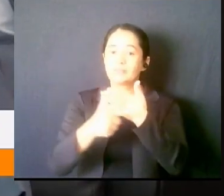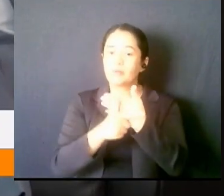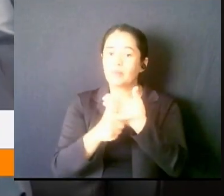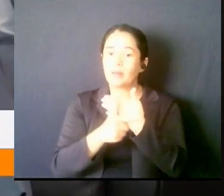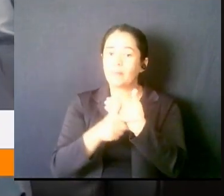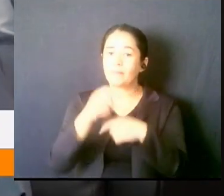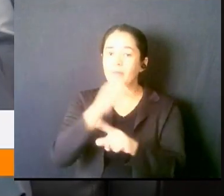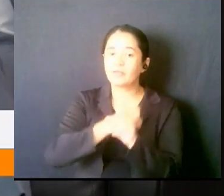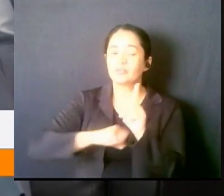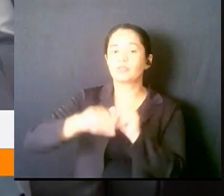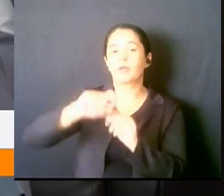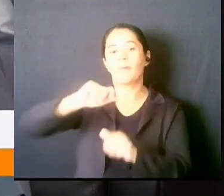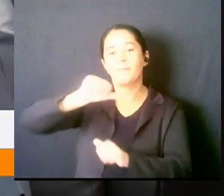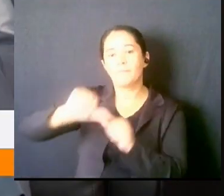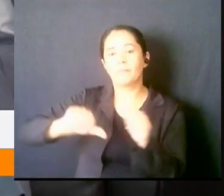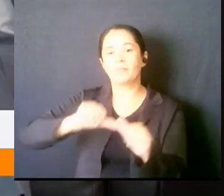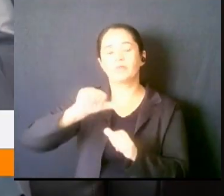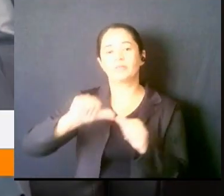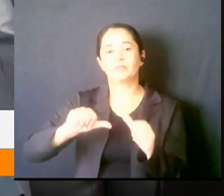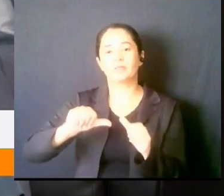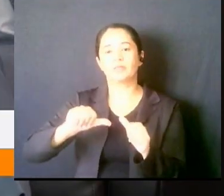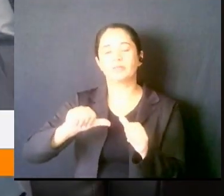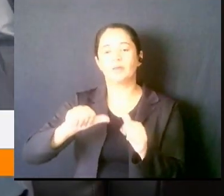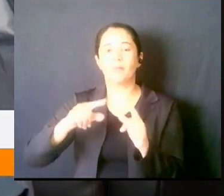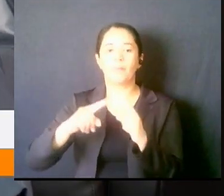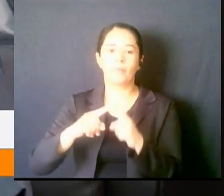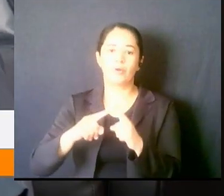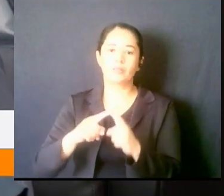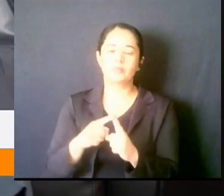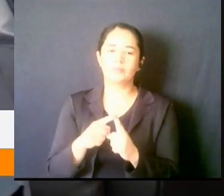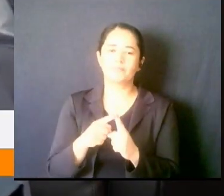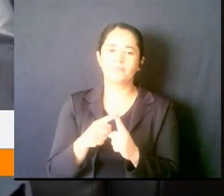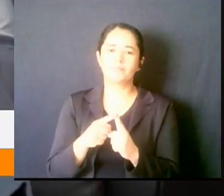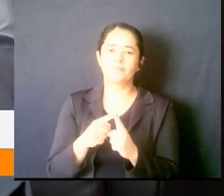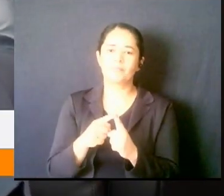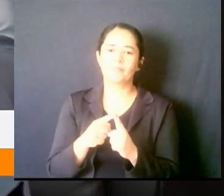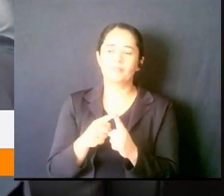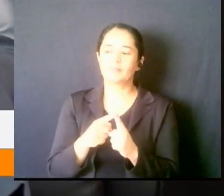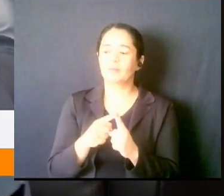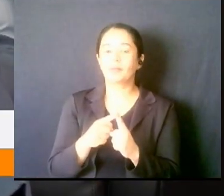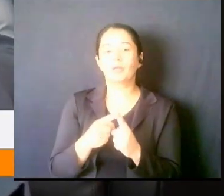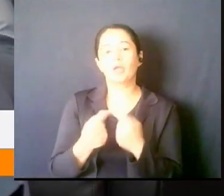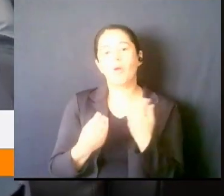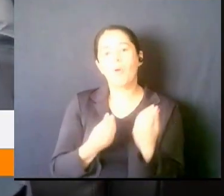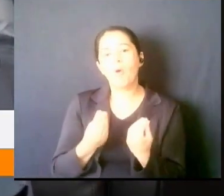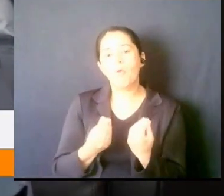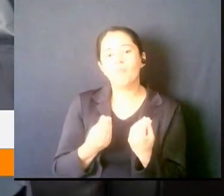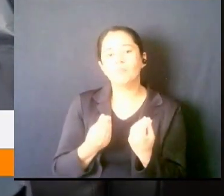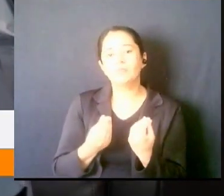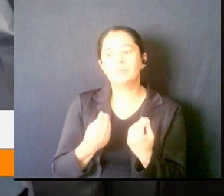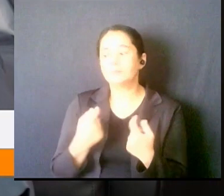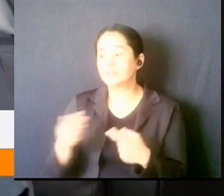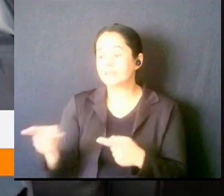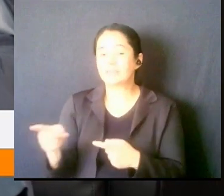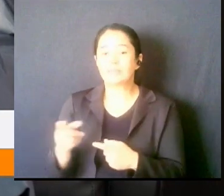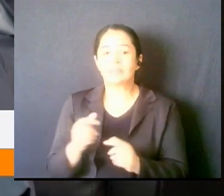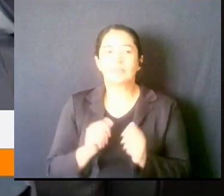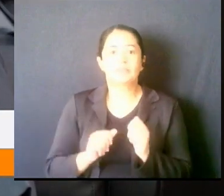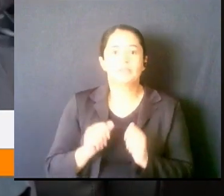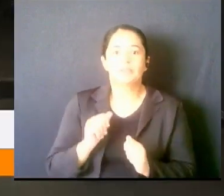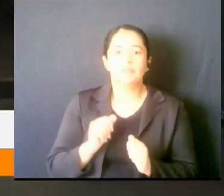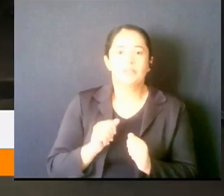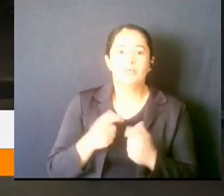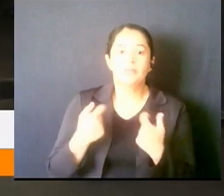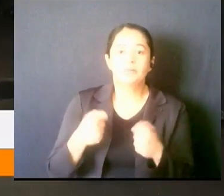de uma gravidez como uma via de saída de uma situação de vida que ela não